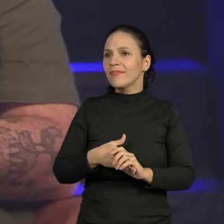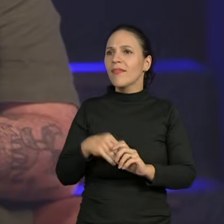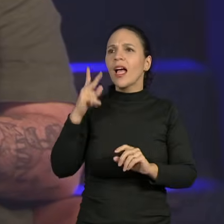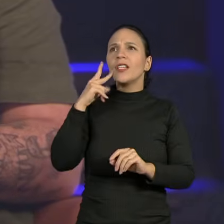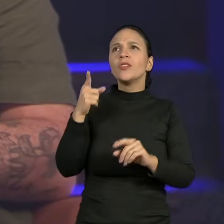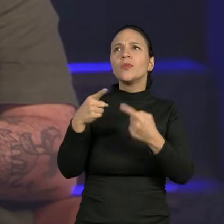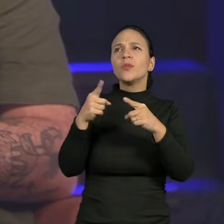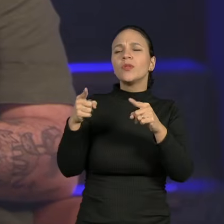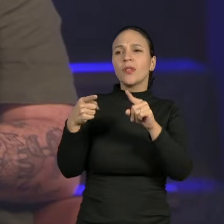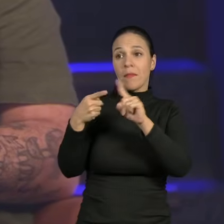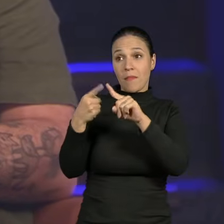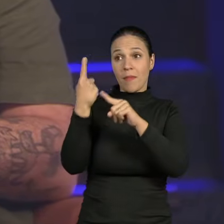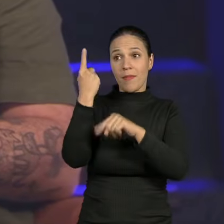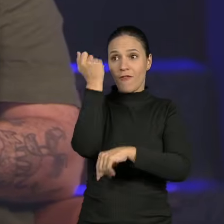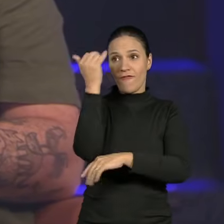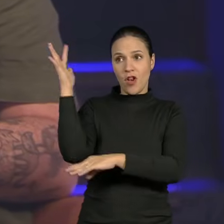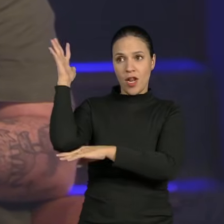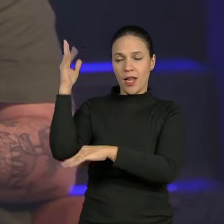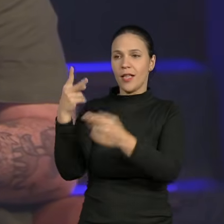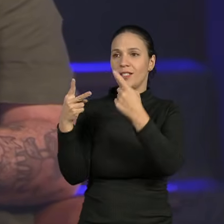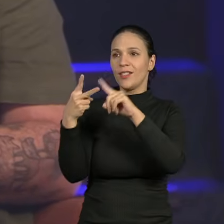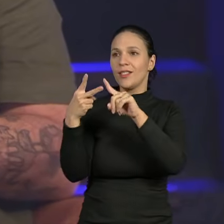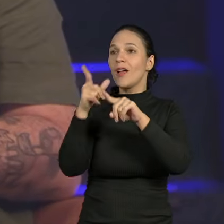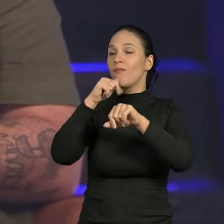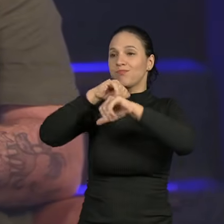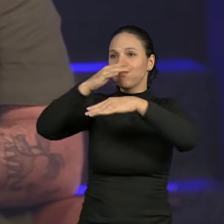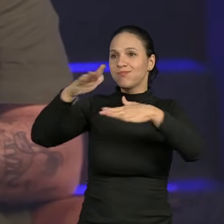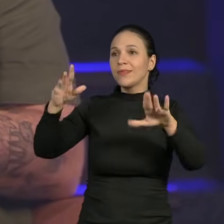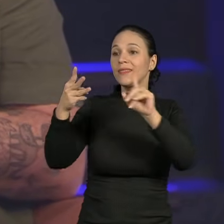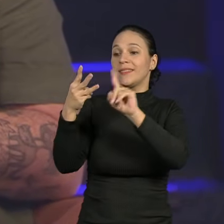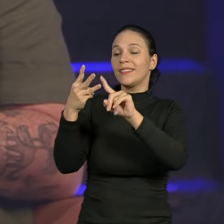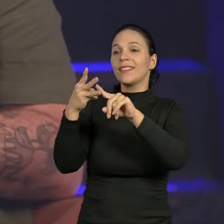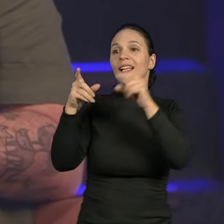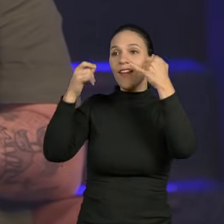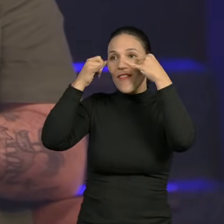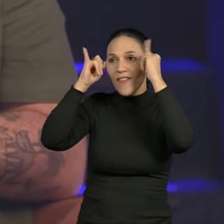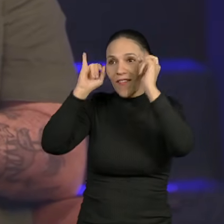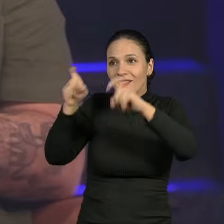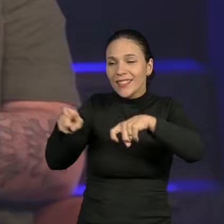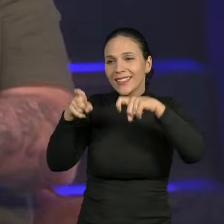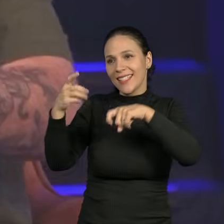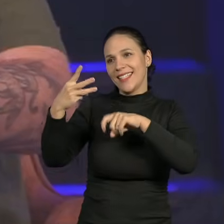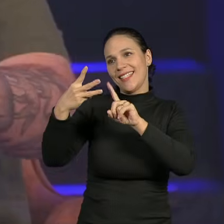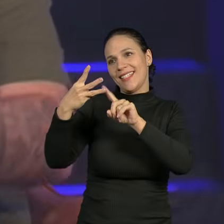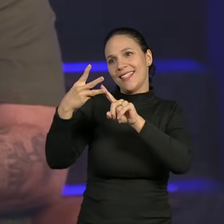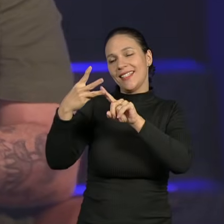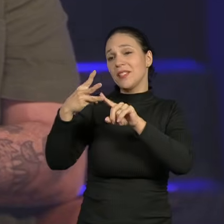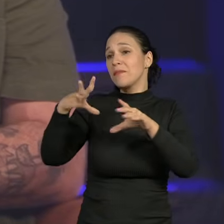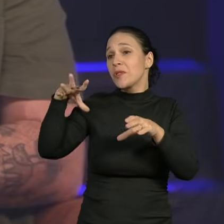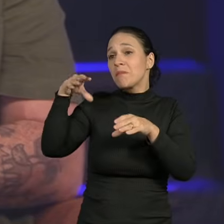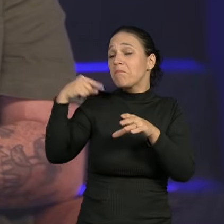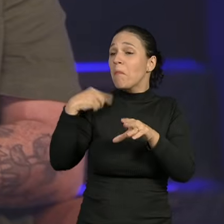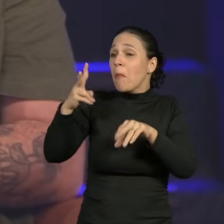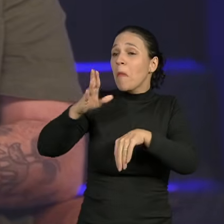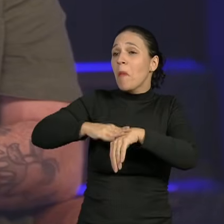segunda música, a Floresta foi a primeira, Fundo do Mar foi a segunda e a Fazendinha foi a terceira, se não me engano. E eu fiz tudo junto, assim.